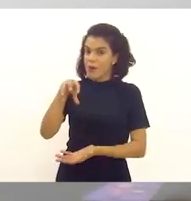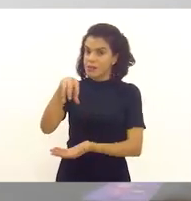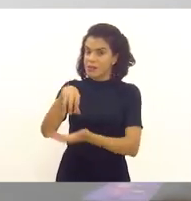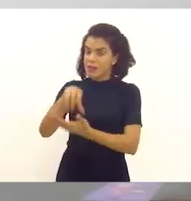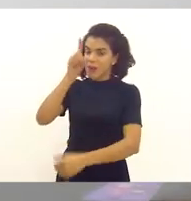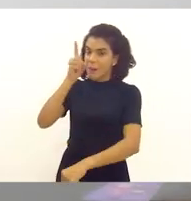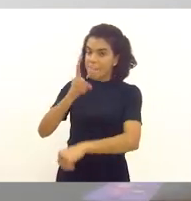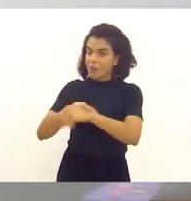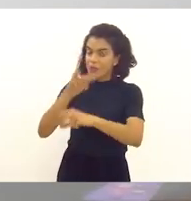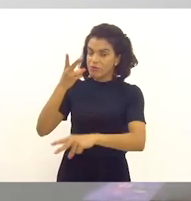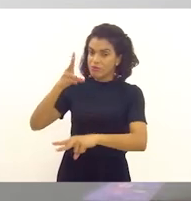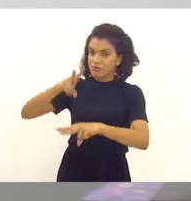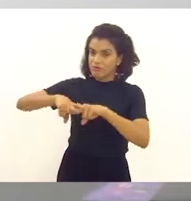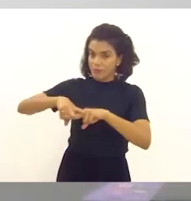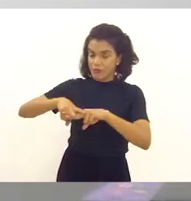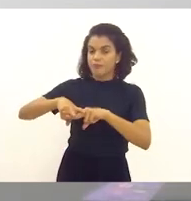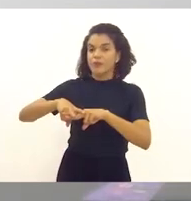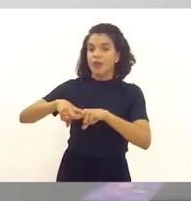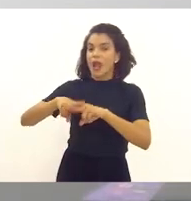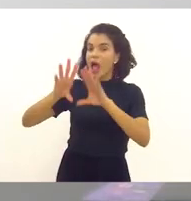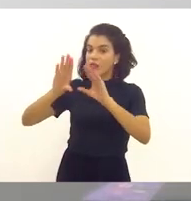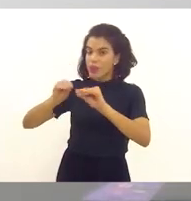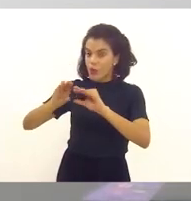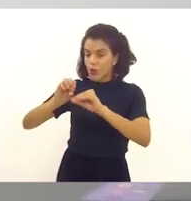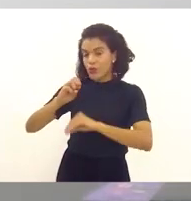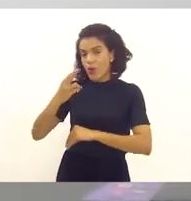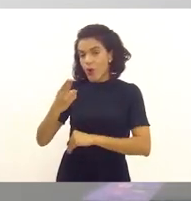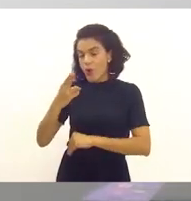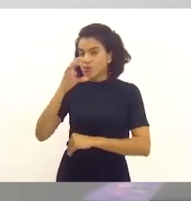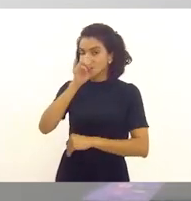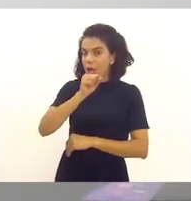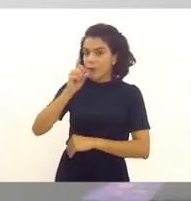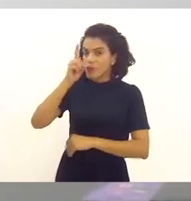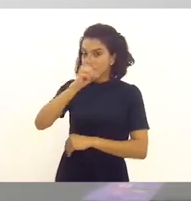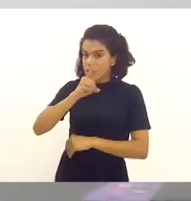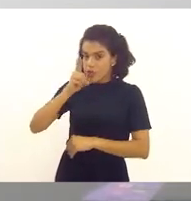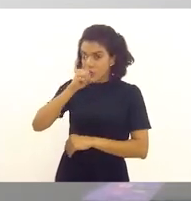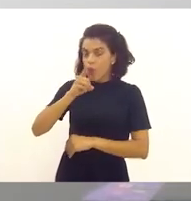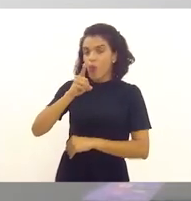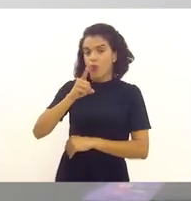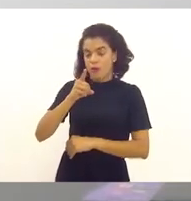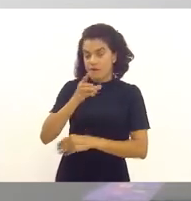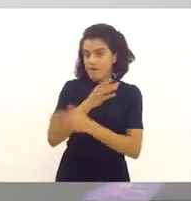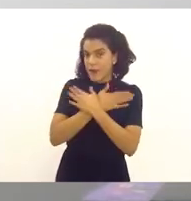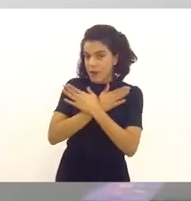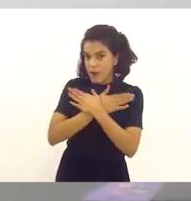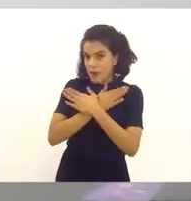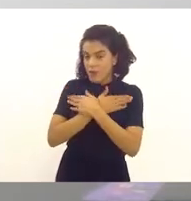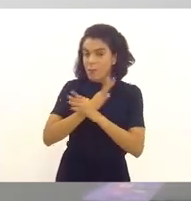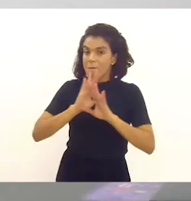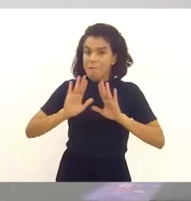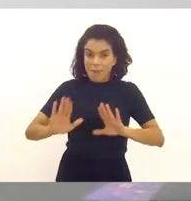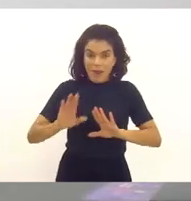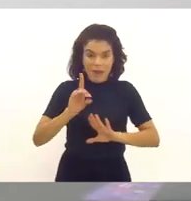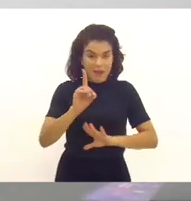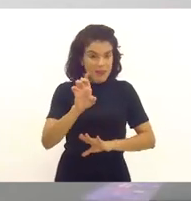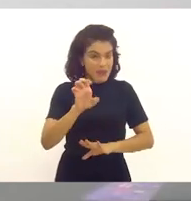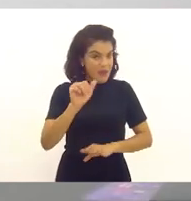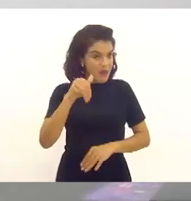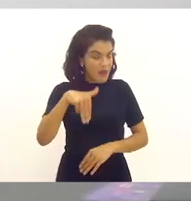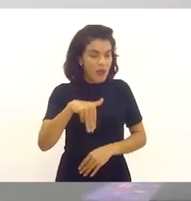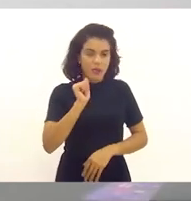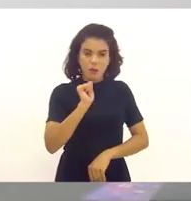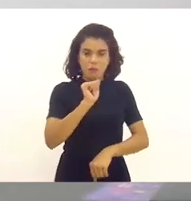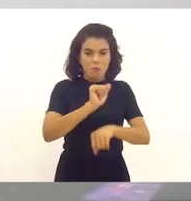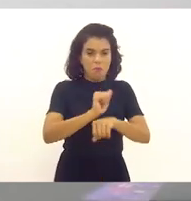que a ocorrência vai ser conduzida à noite ou final de semana para central de flagrante mas a Dan não para de funcionar